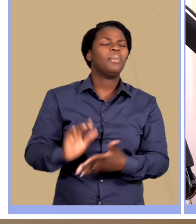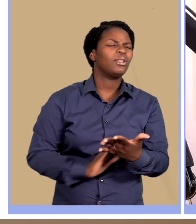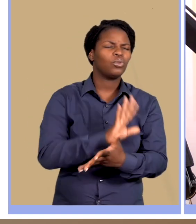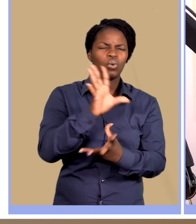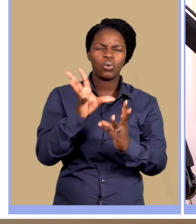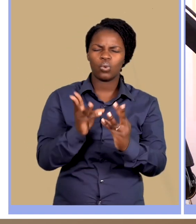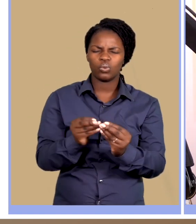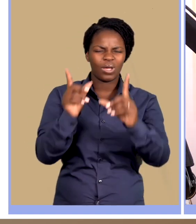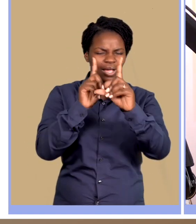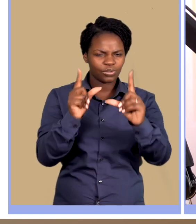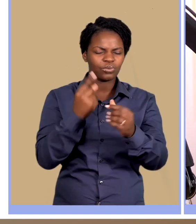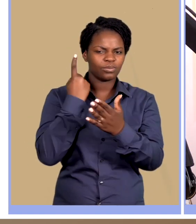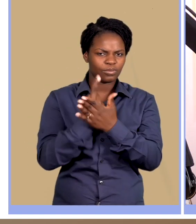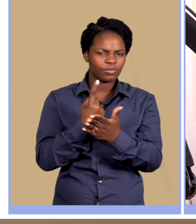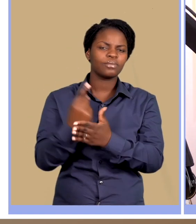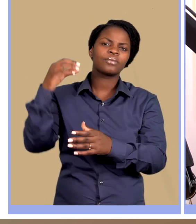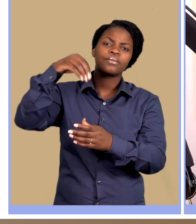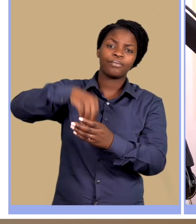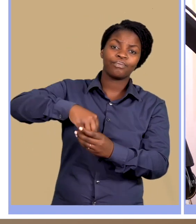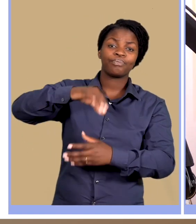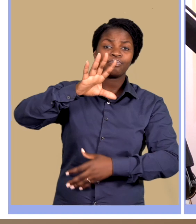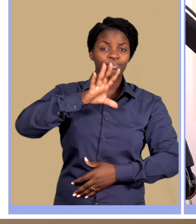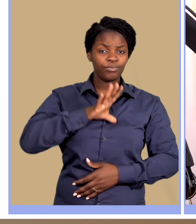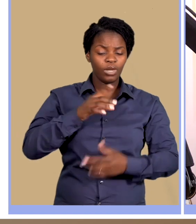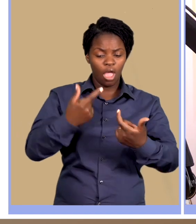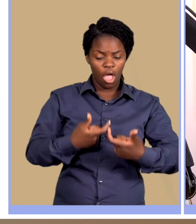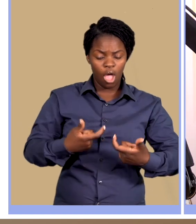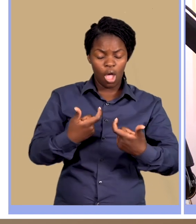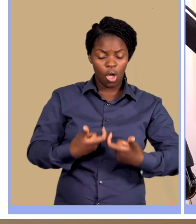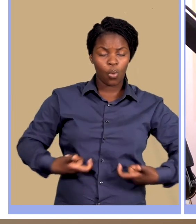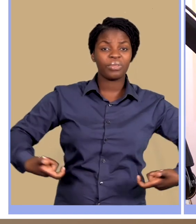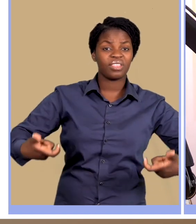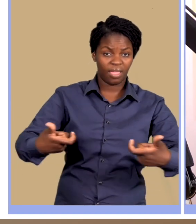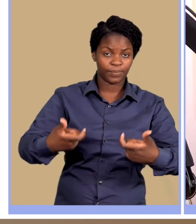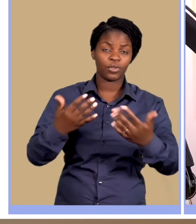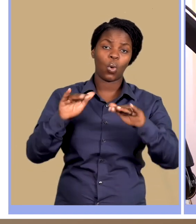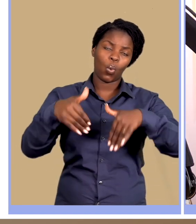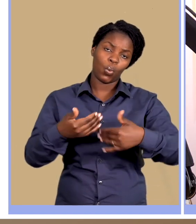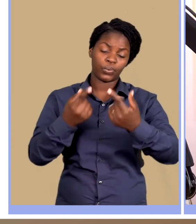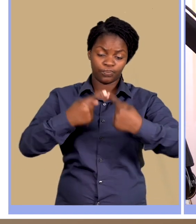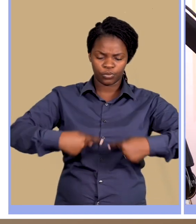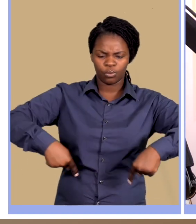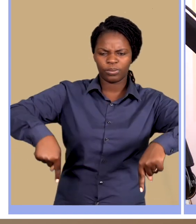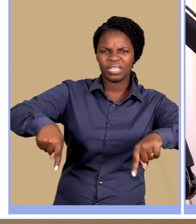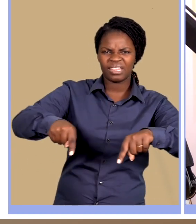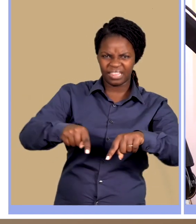de intervenção desta instituição, como é que os comitês comunitários de resposta às emergências